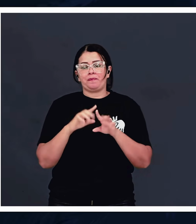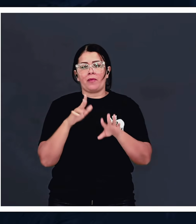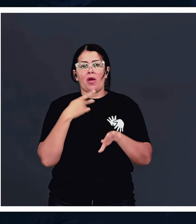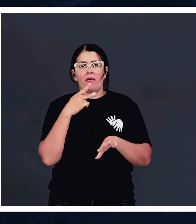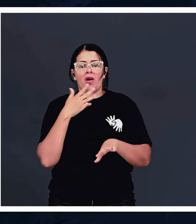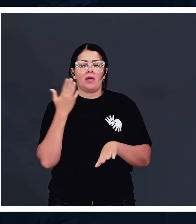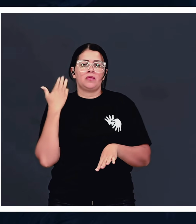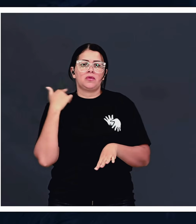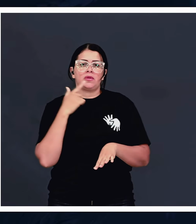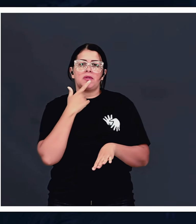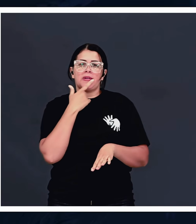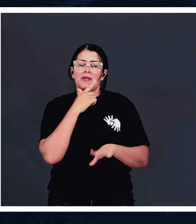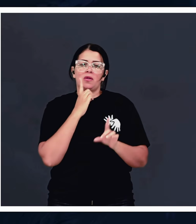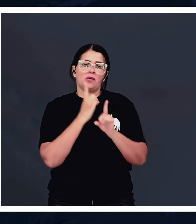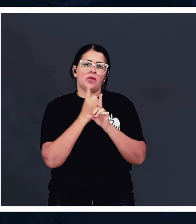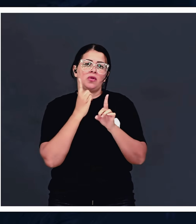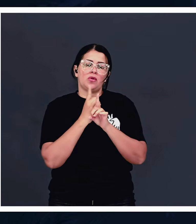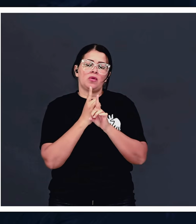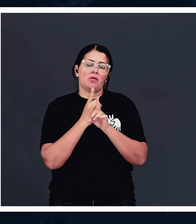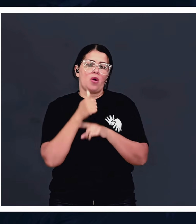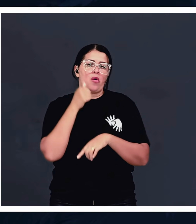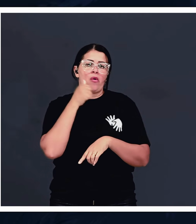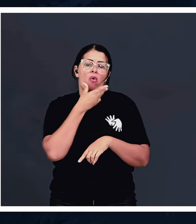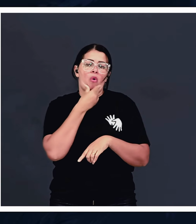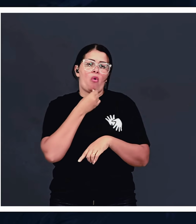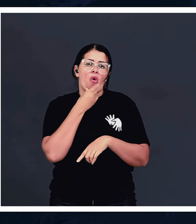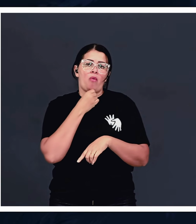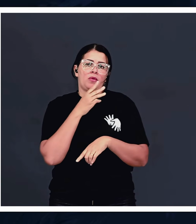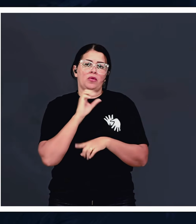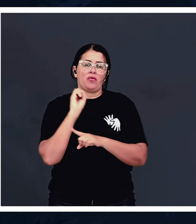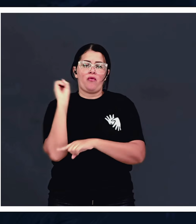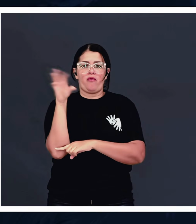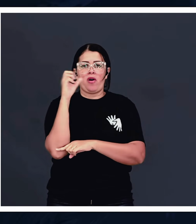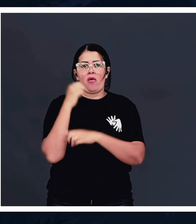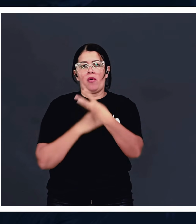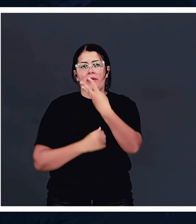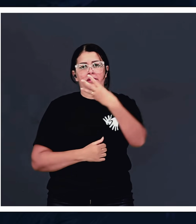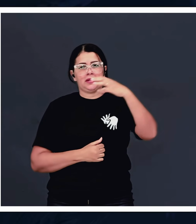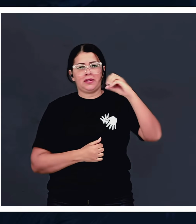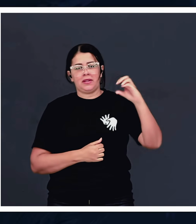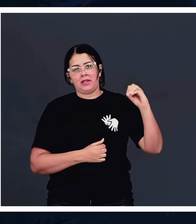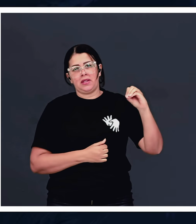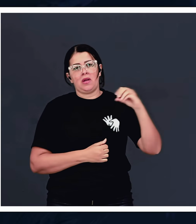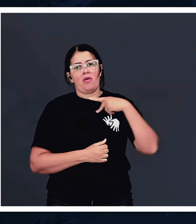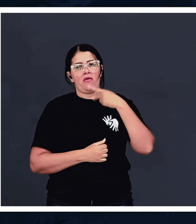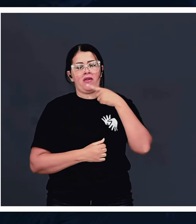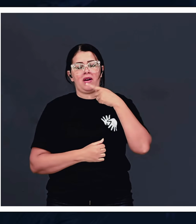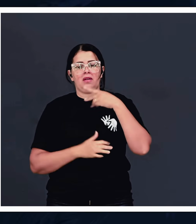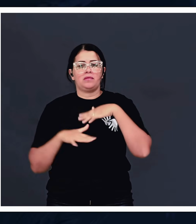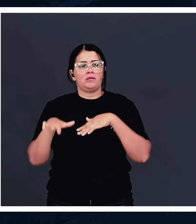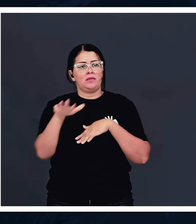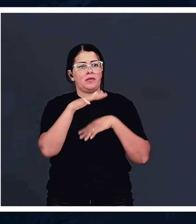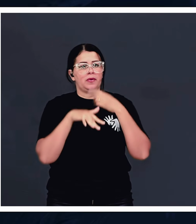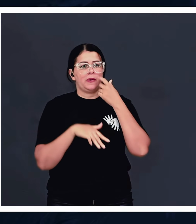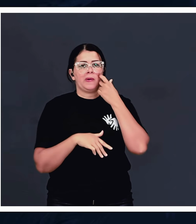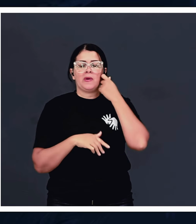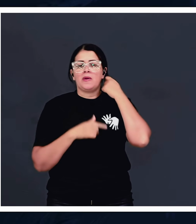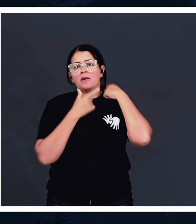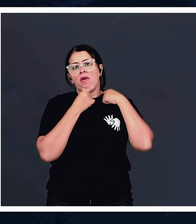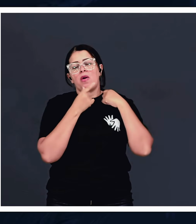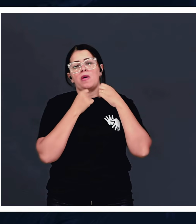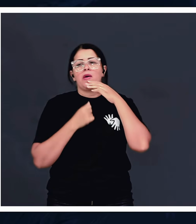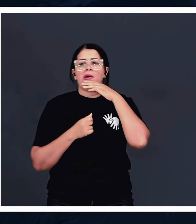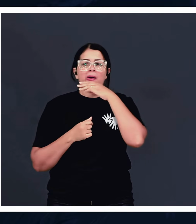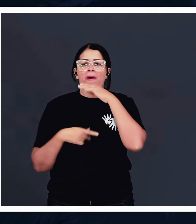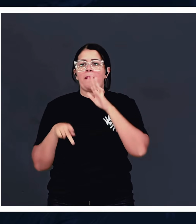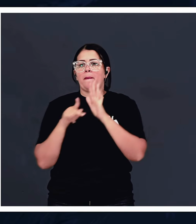dia no nosso encontro de homens, encontro do Farol 300, e eu disse isso para os nossos homens